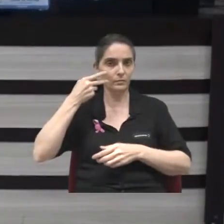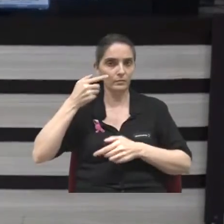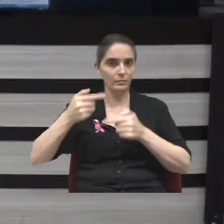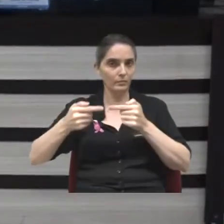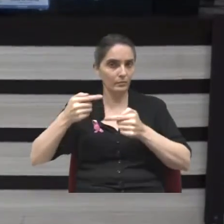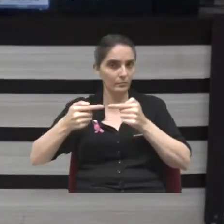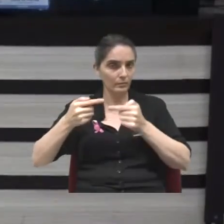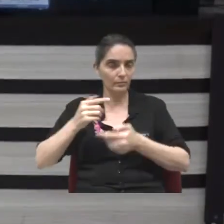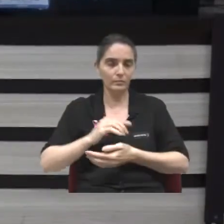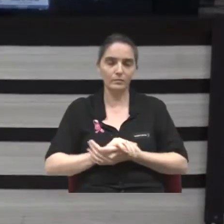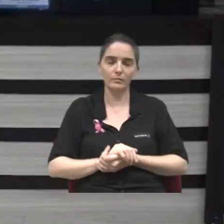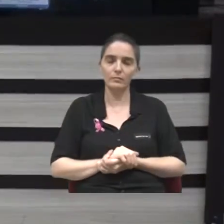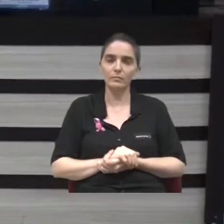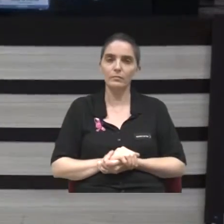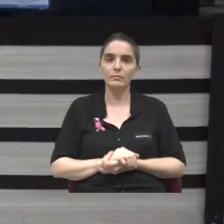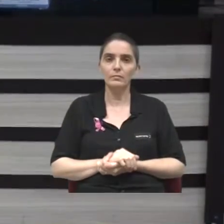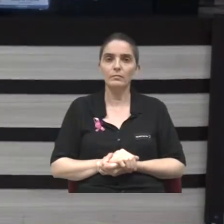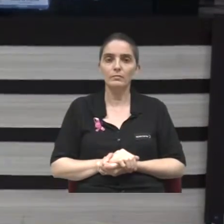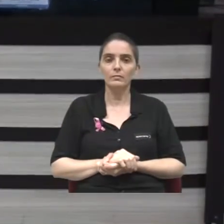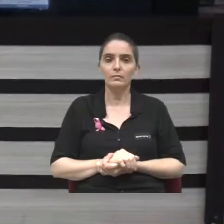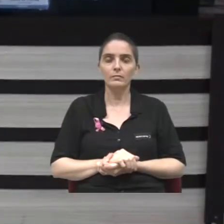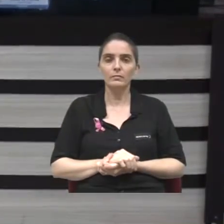o projeto?